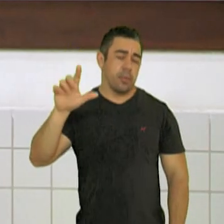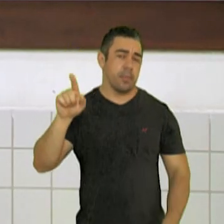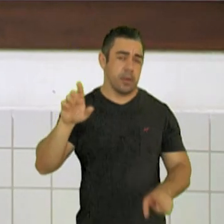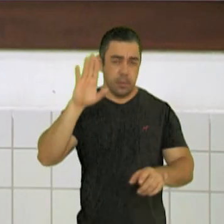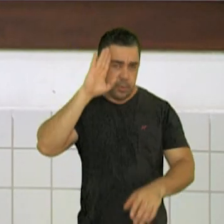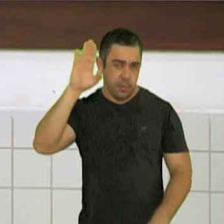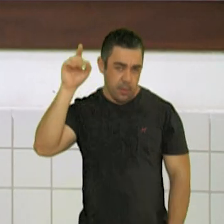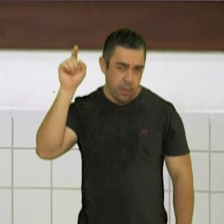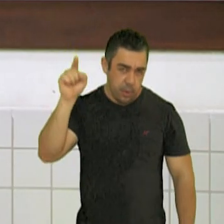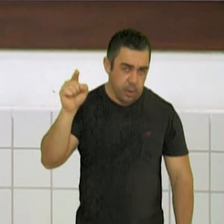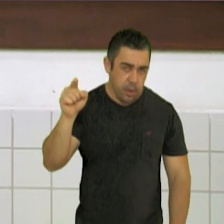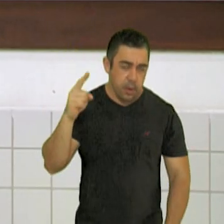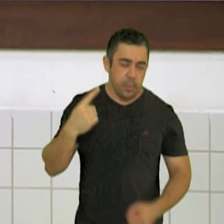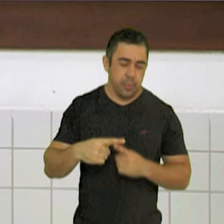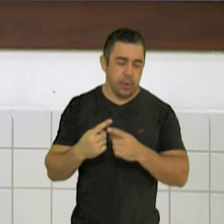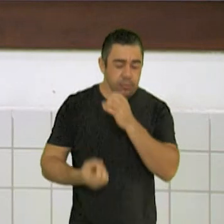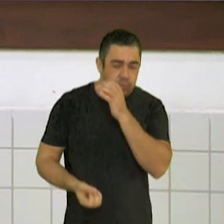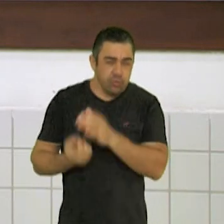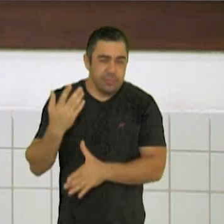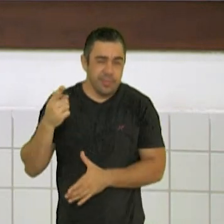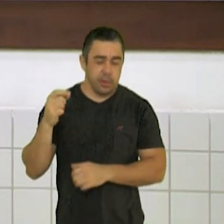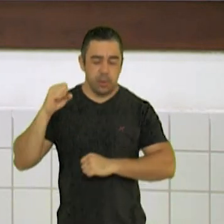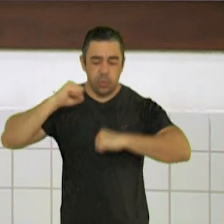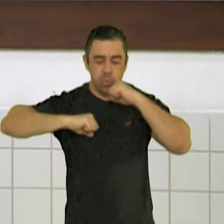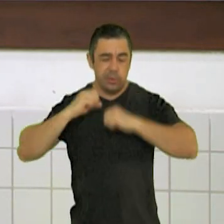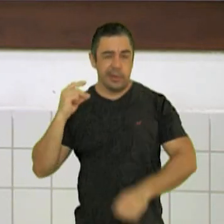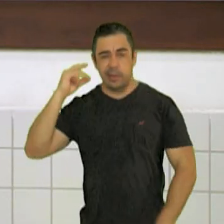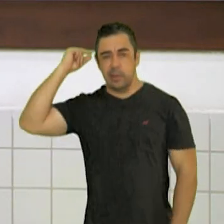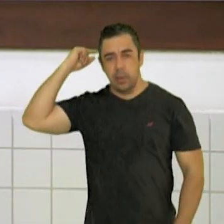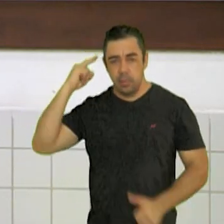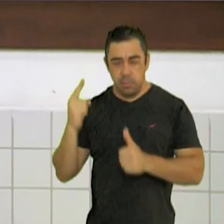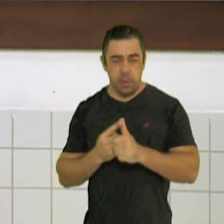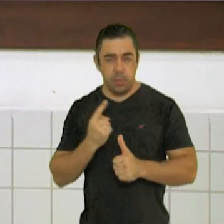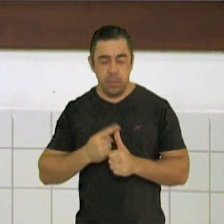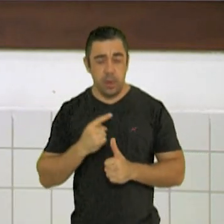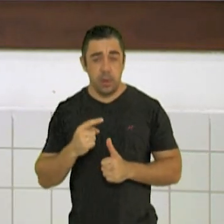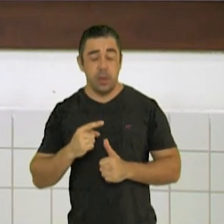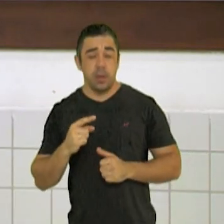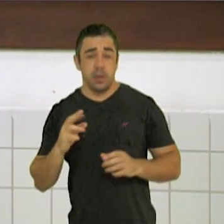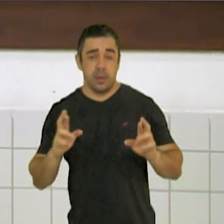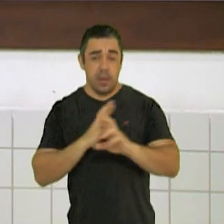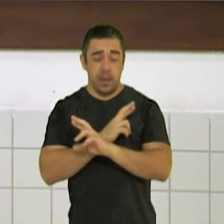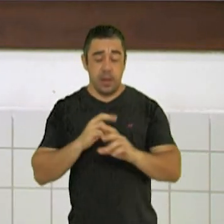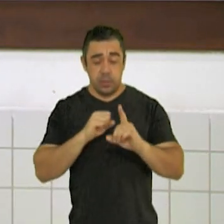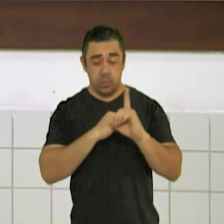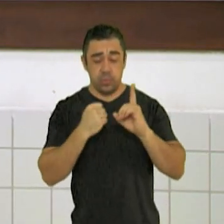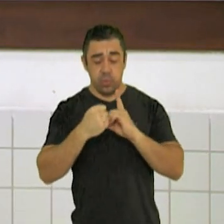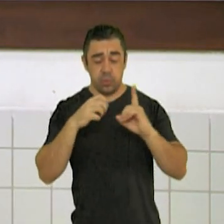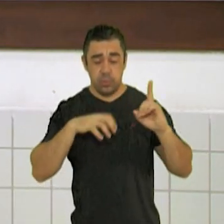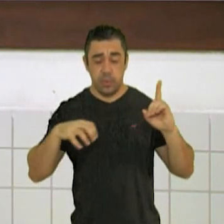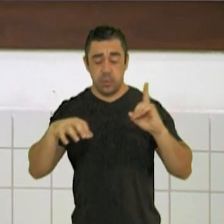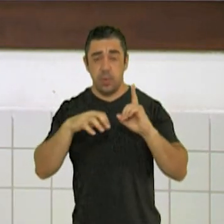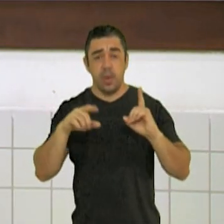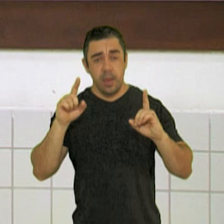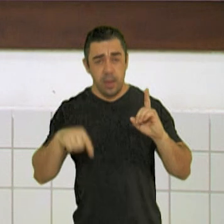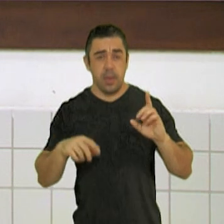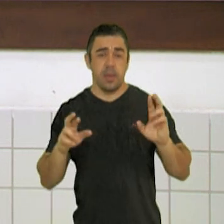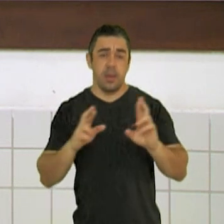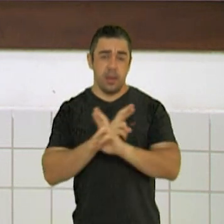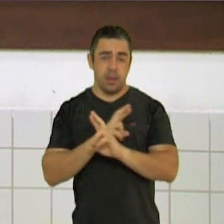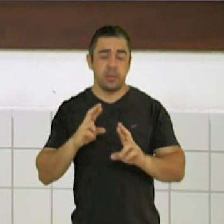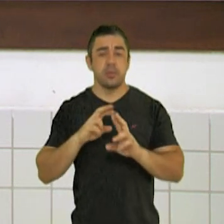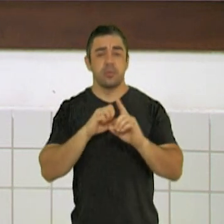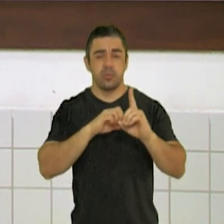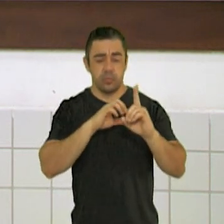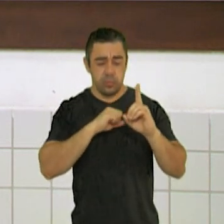continente europeu, que teve a industrialização clássica, e essas relações socioespaciais também determinaram as relações